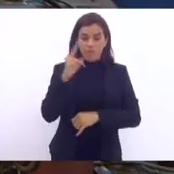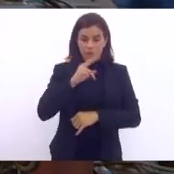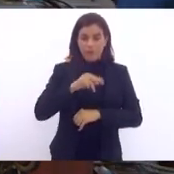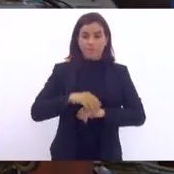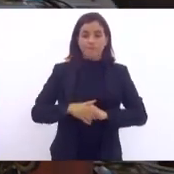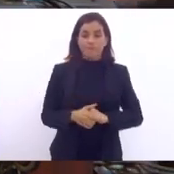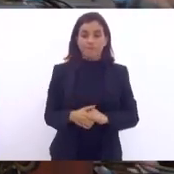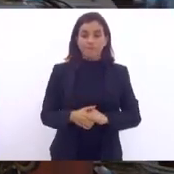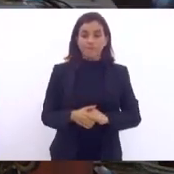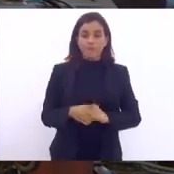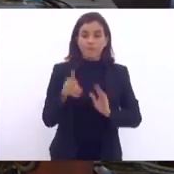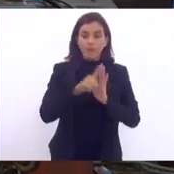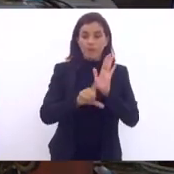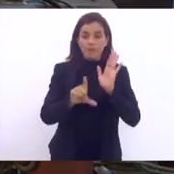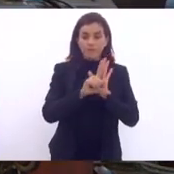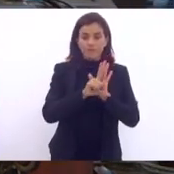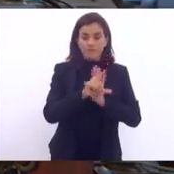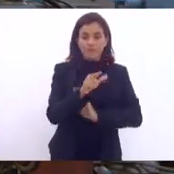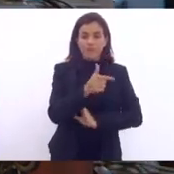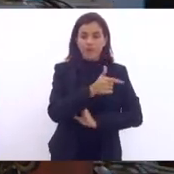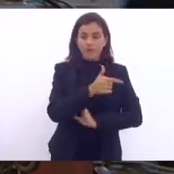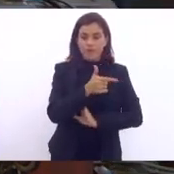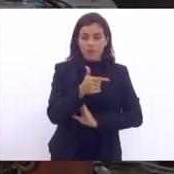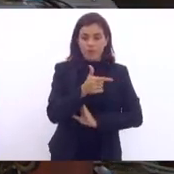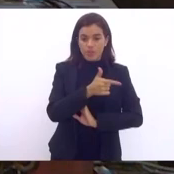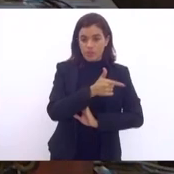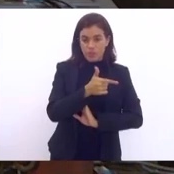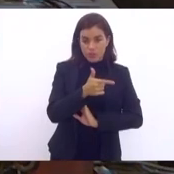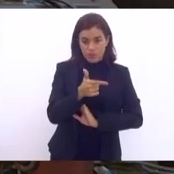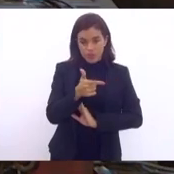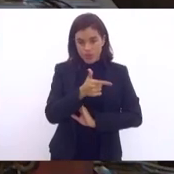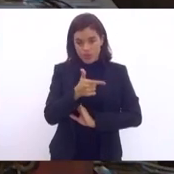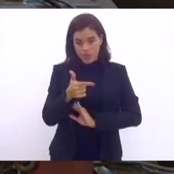lei número 2771 de 2023,